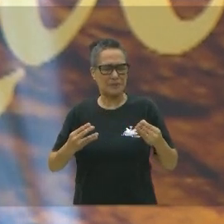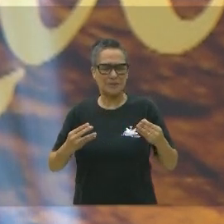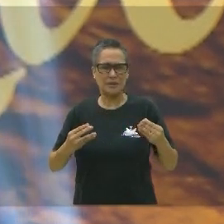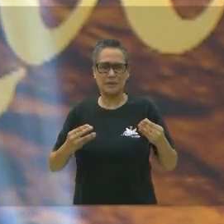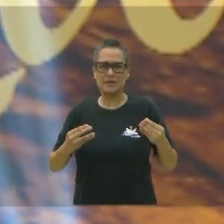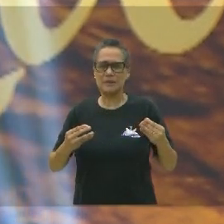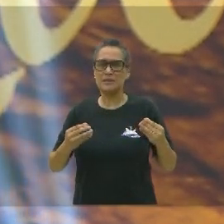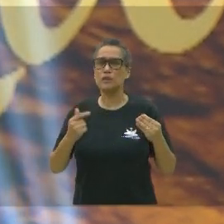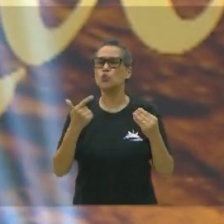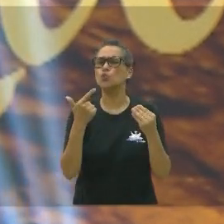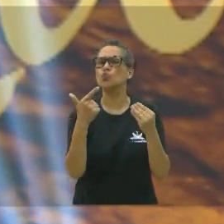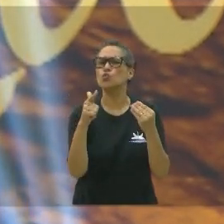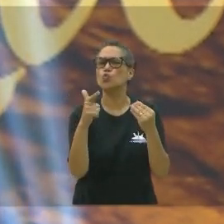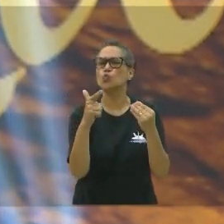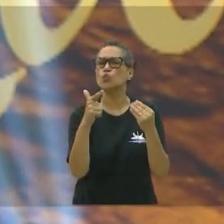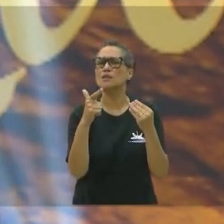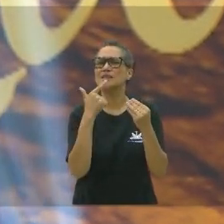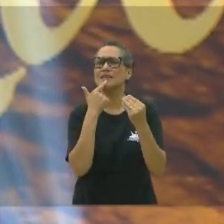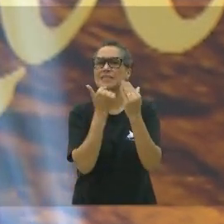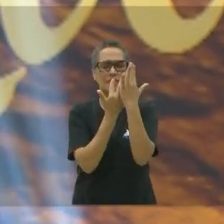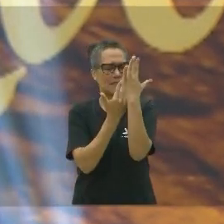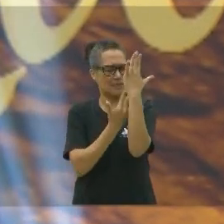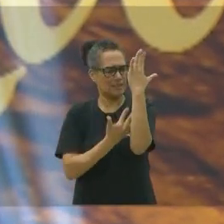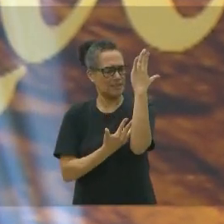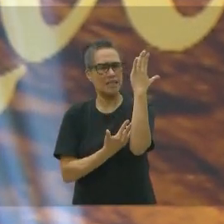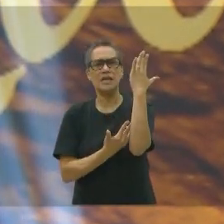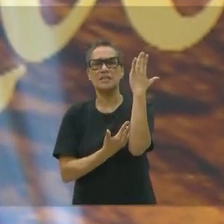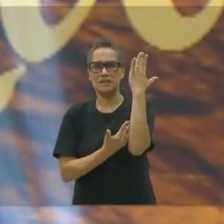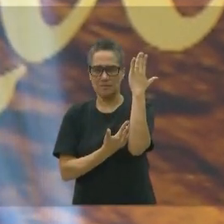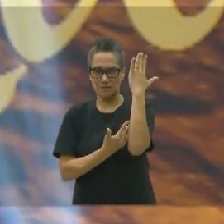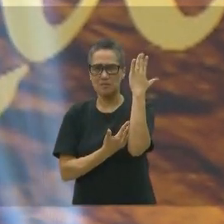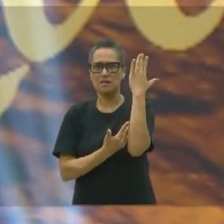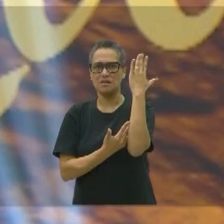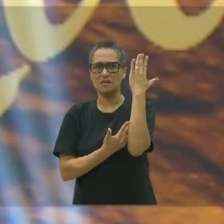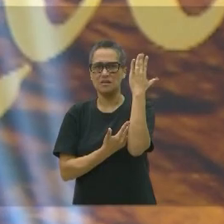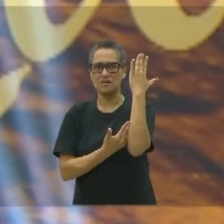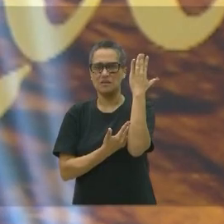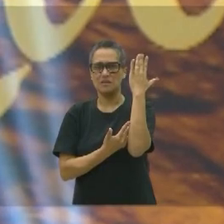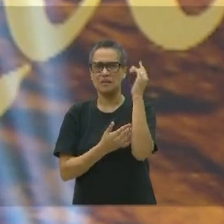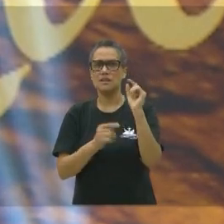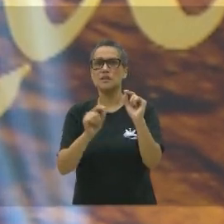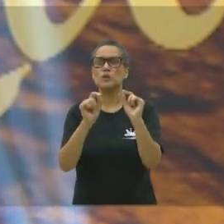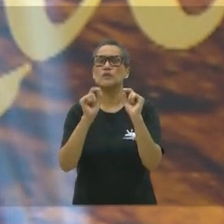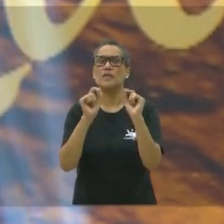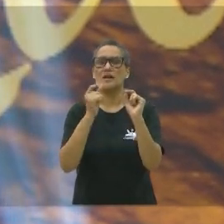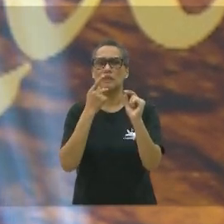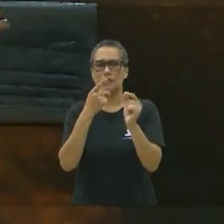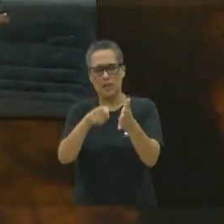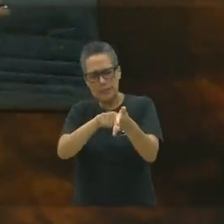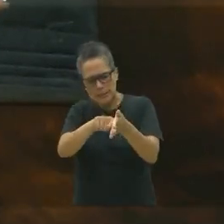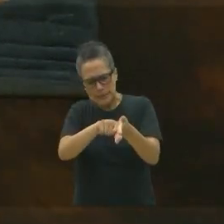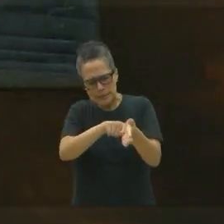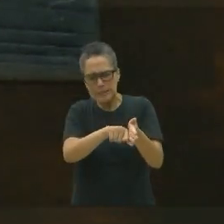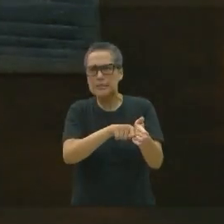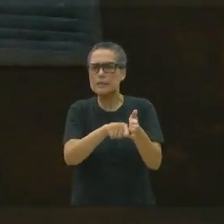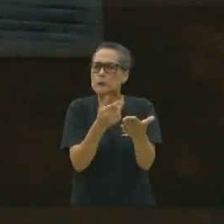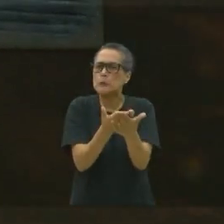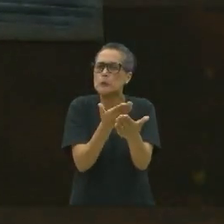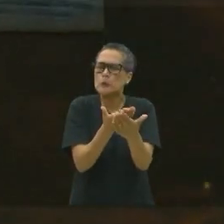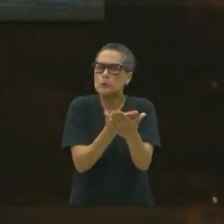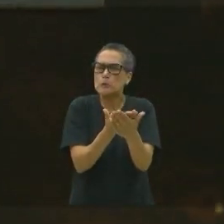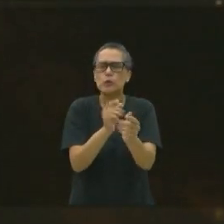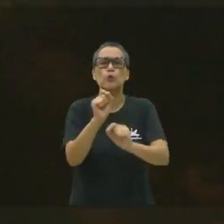jorrar, jorrou até água. Diz os estudiosos que quando não tem mais sangue no corpo aqui, o